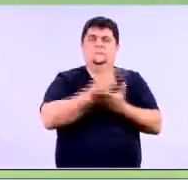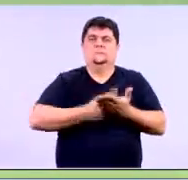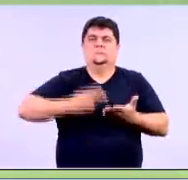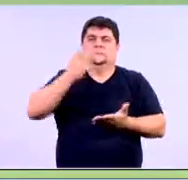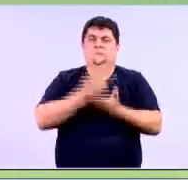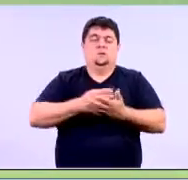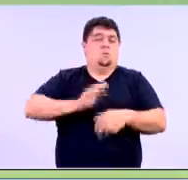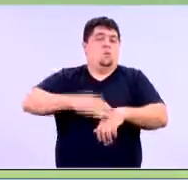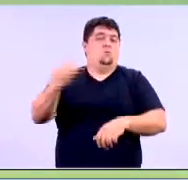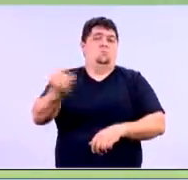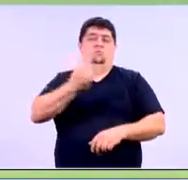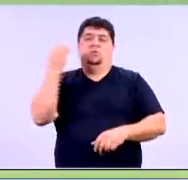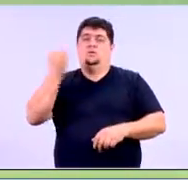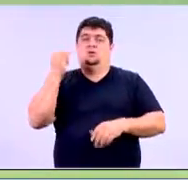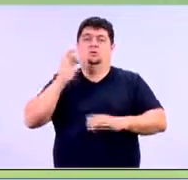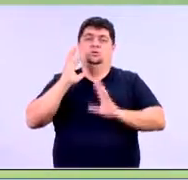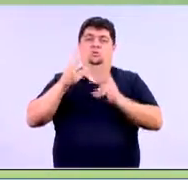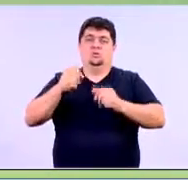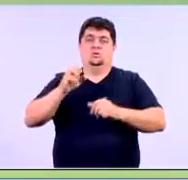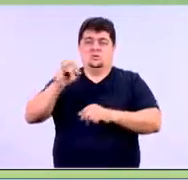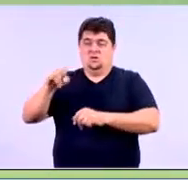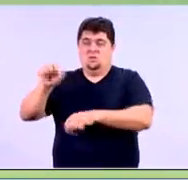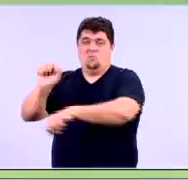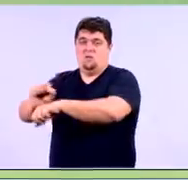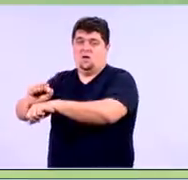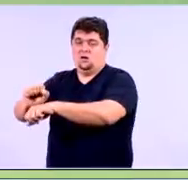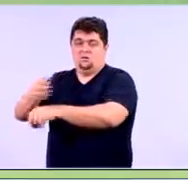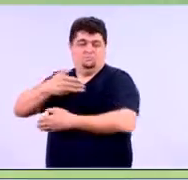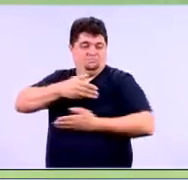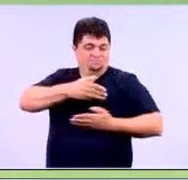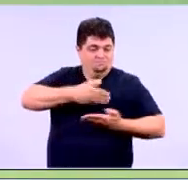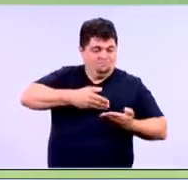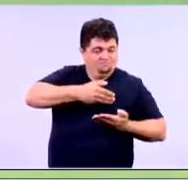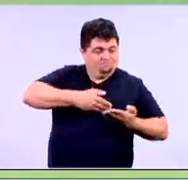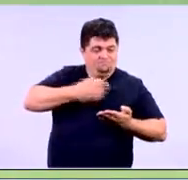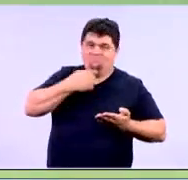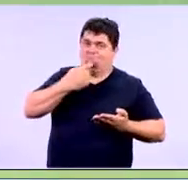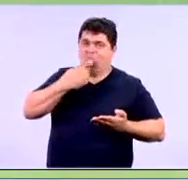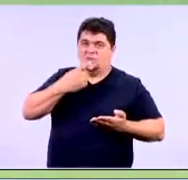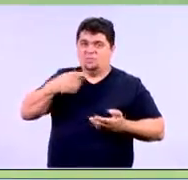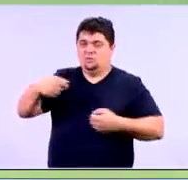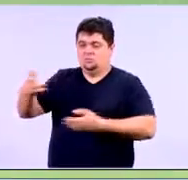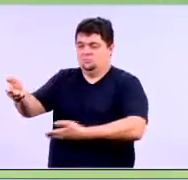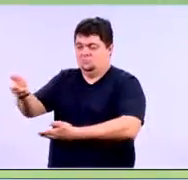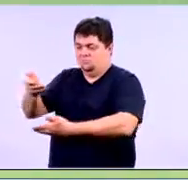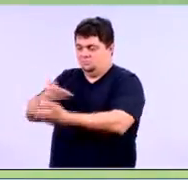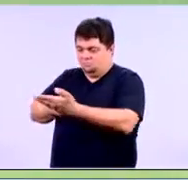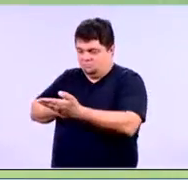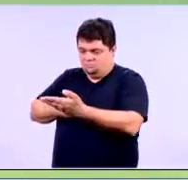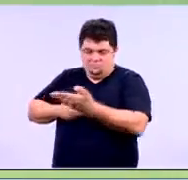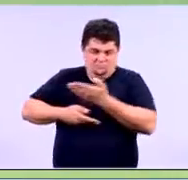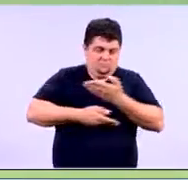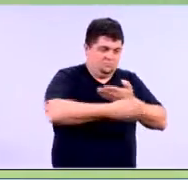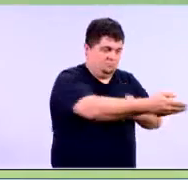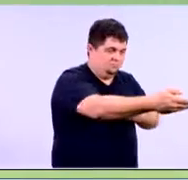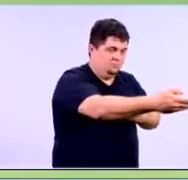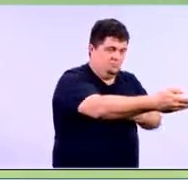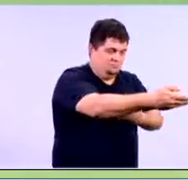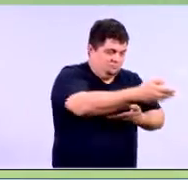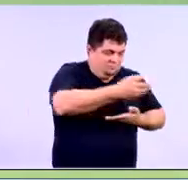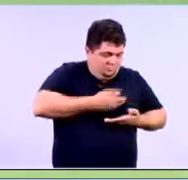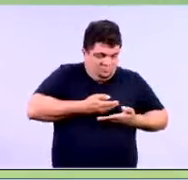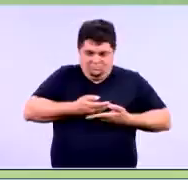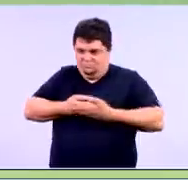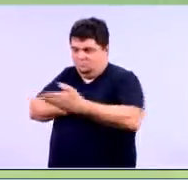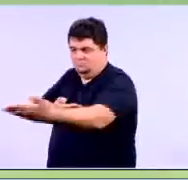toda a nossa máquina. E qual seria essa fonte de renda? Essa fonte de renda seria a arrecadação do tributo, porque